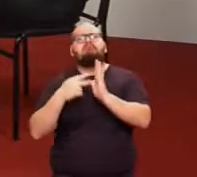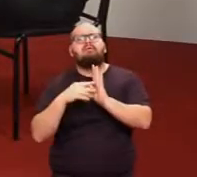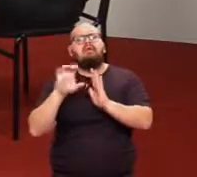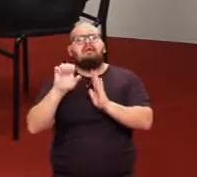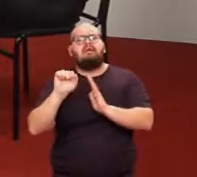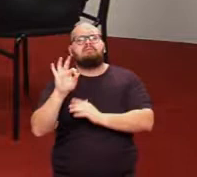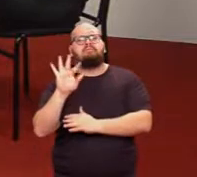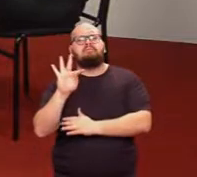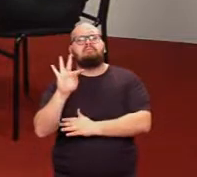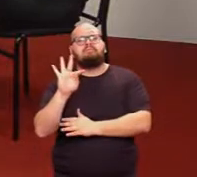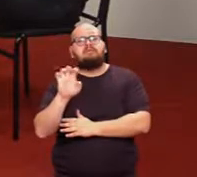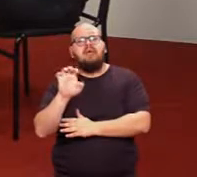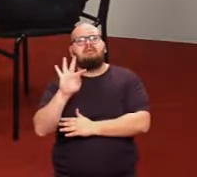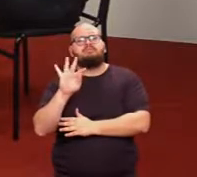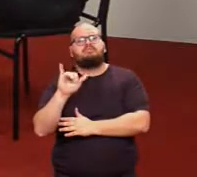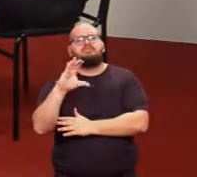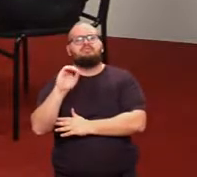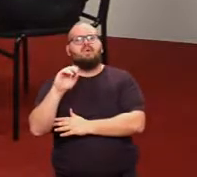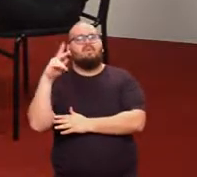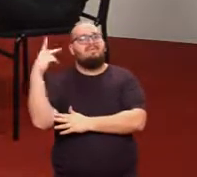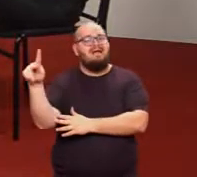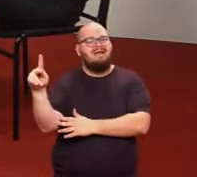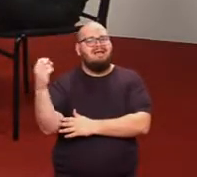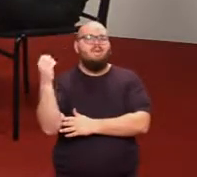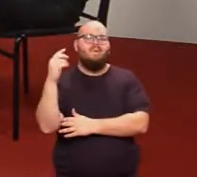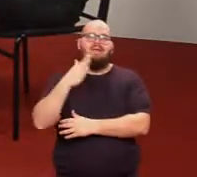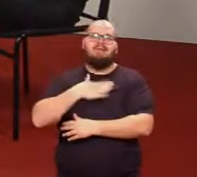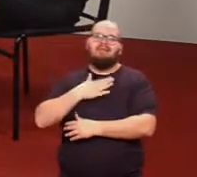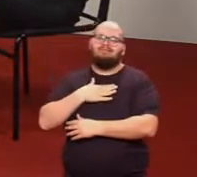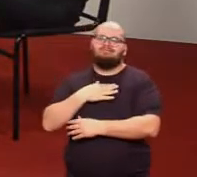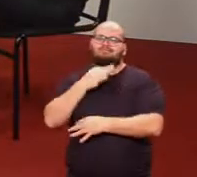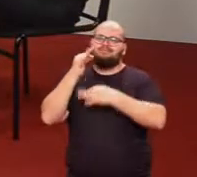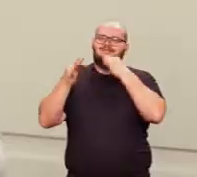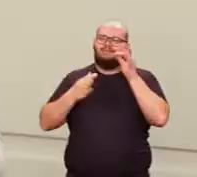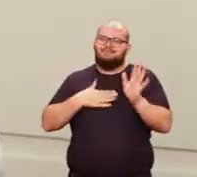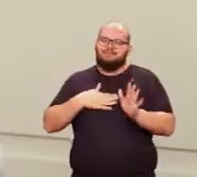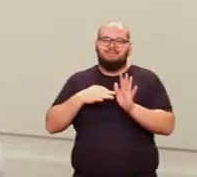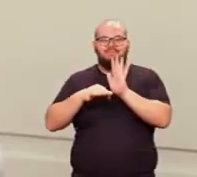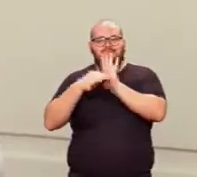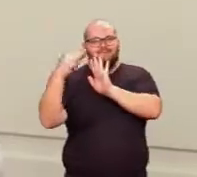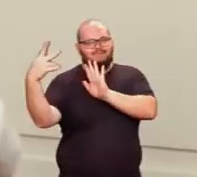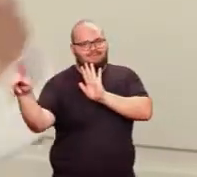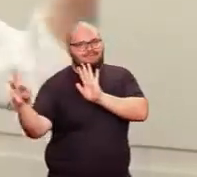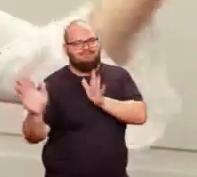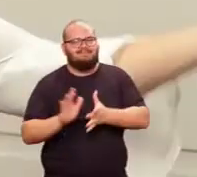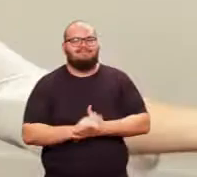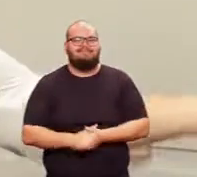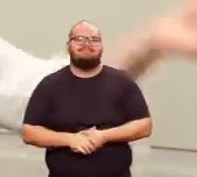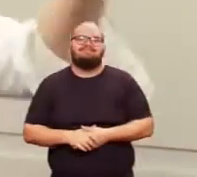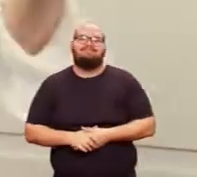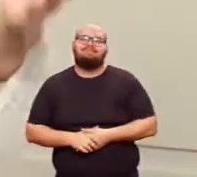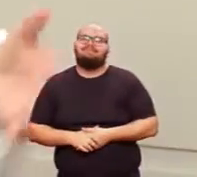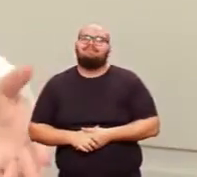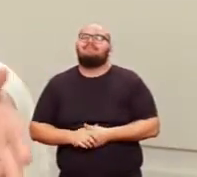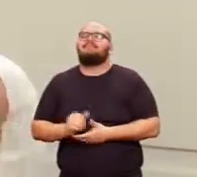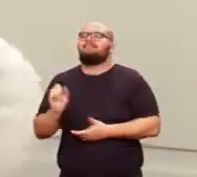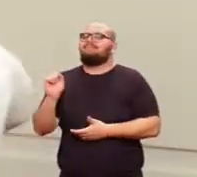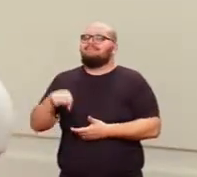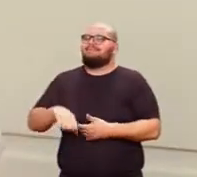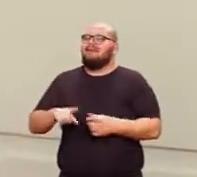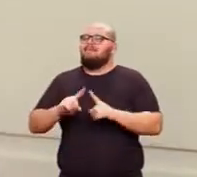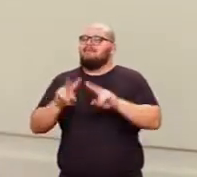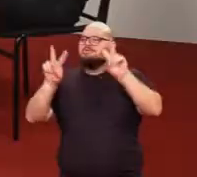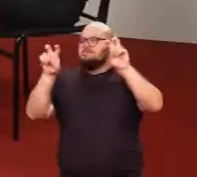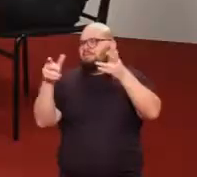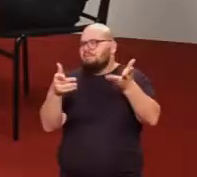que ouvir o que é estético para ele, que difere do que eu acho bonito e estético do que tu acha, do que a Vanessa acha.